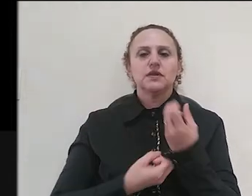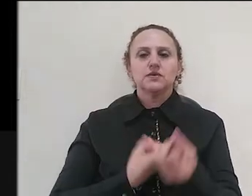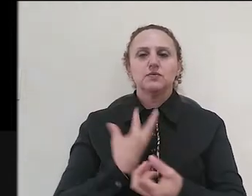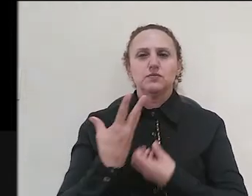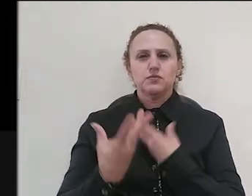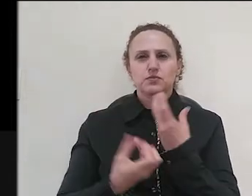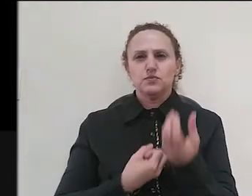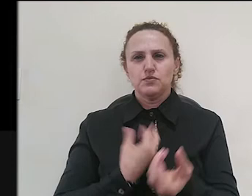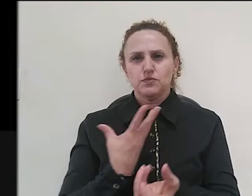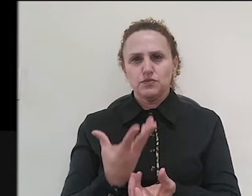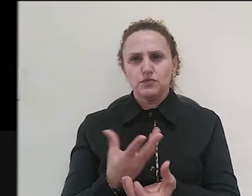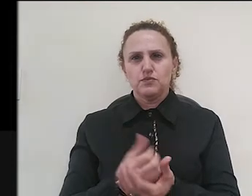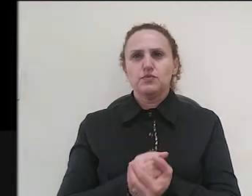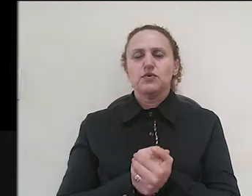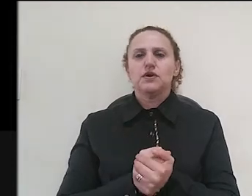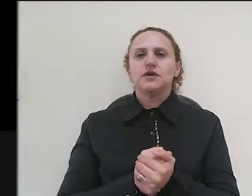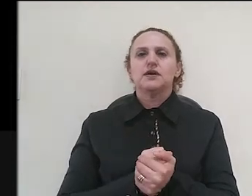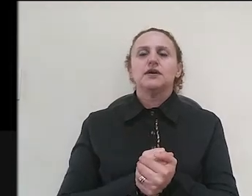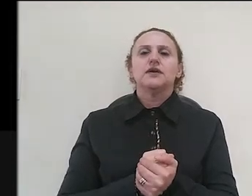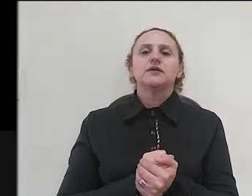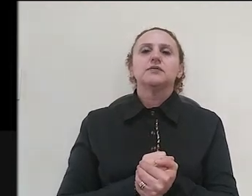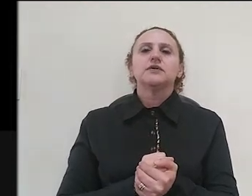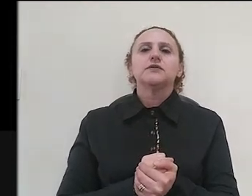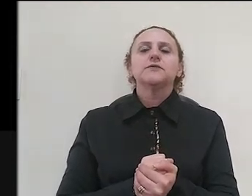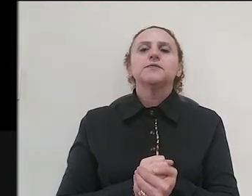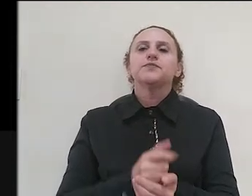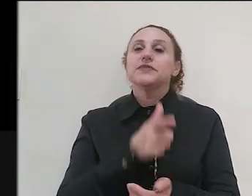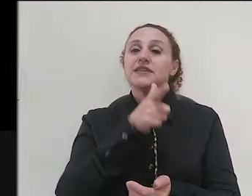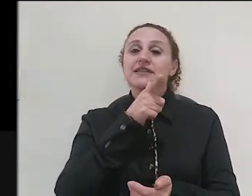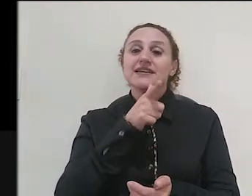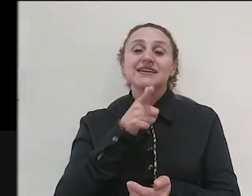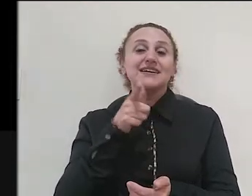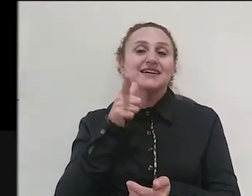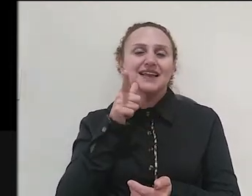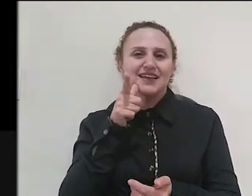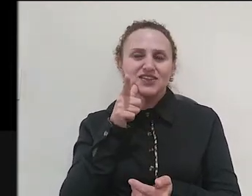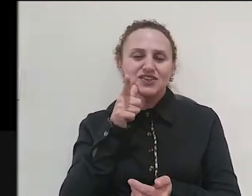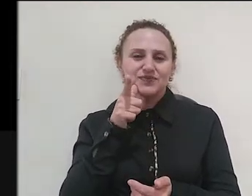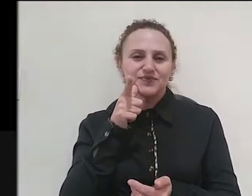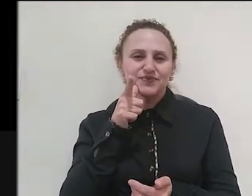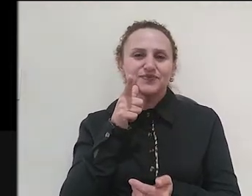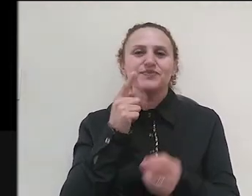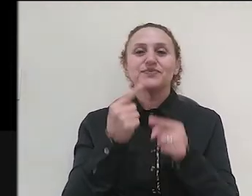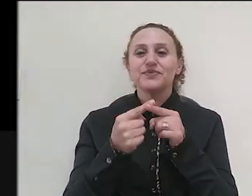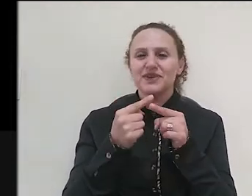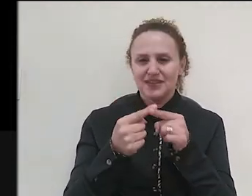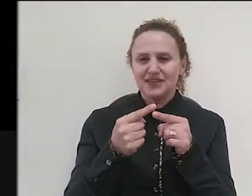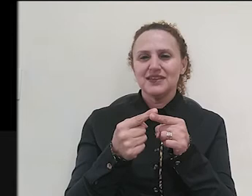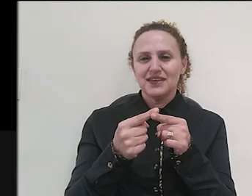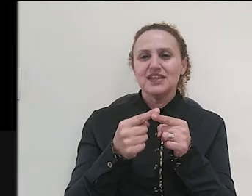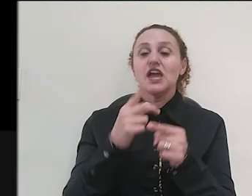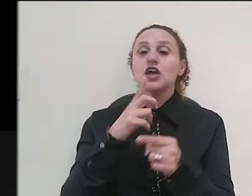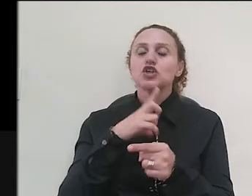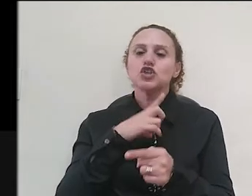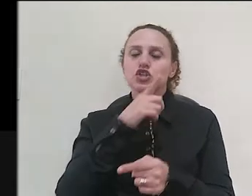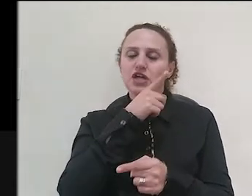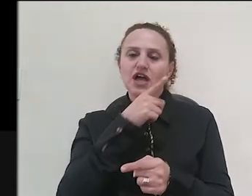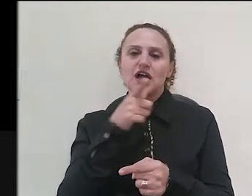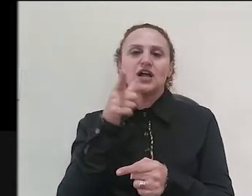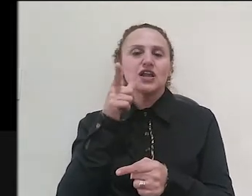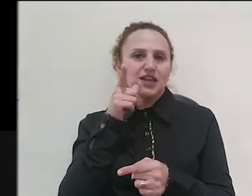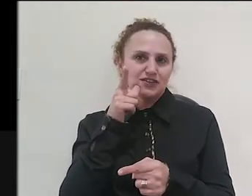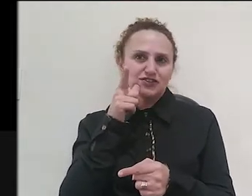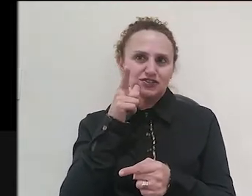Atamemos, foi escrito em latim, que eu trago aqui em português, para a gente pensar também como o tema do amor aparece aqui na lírica